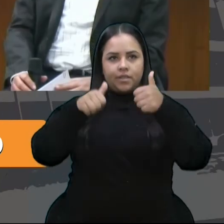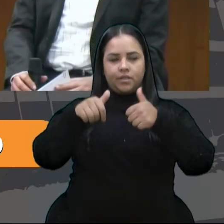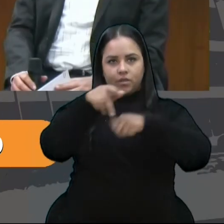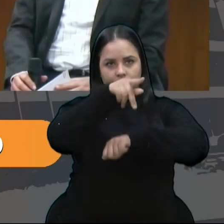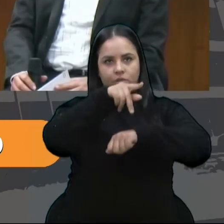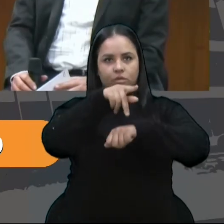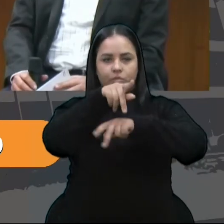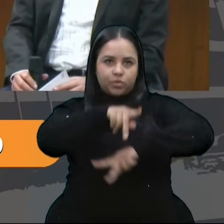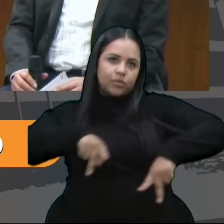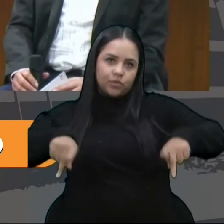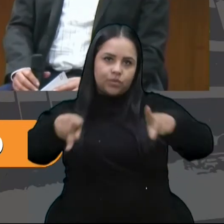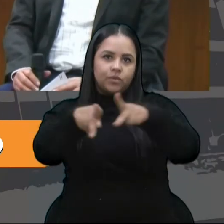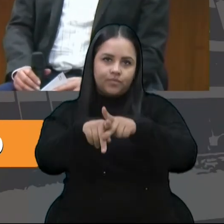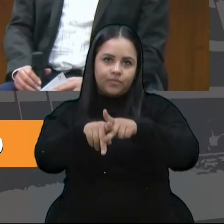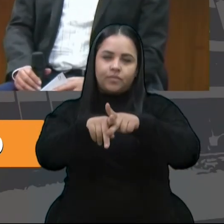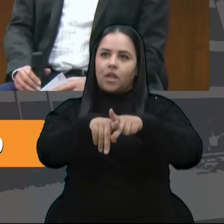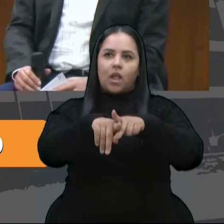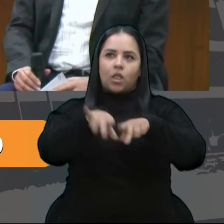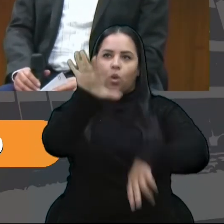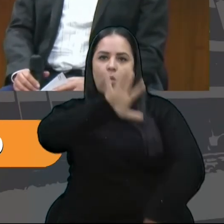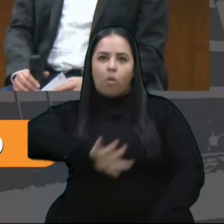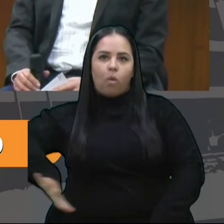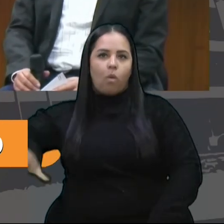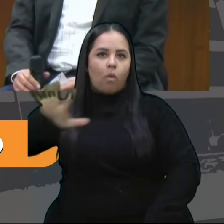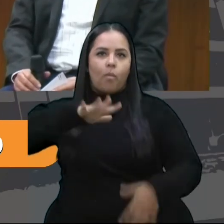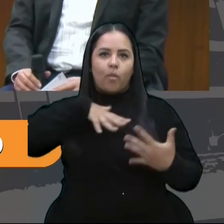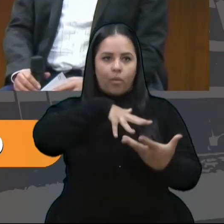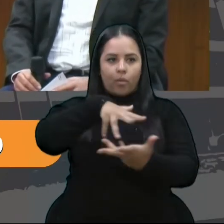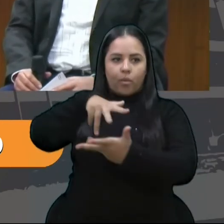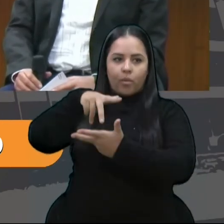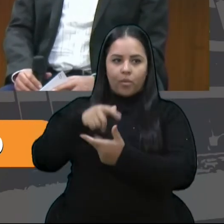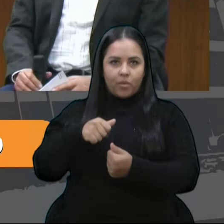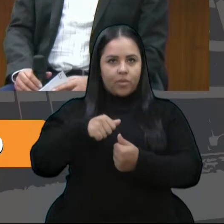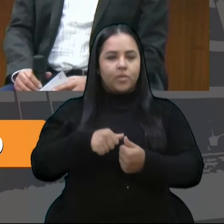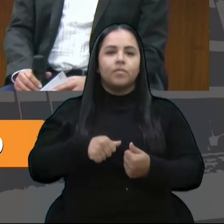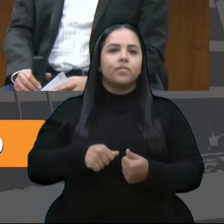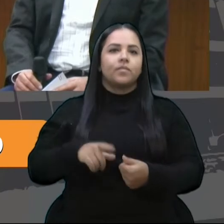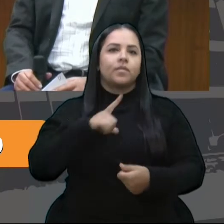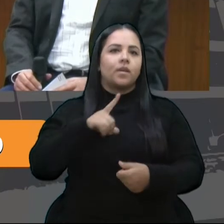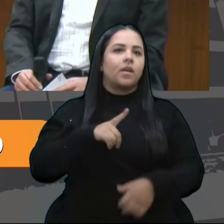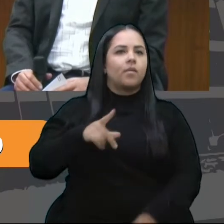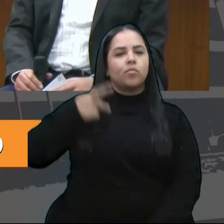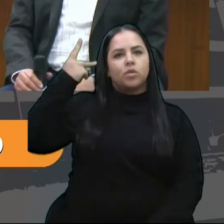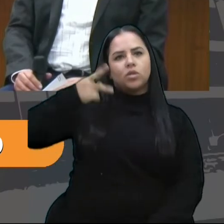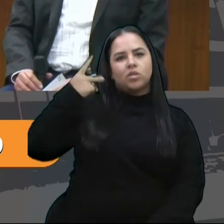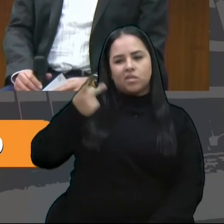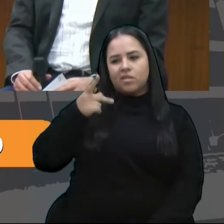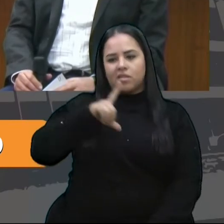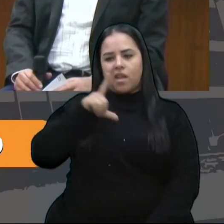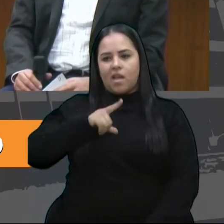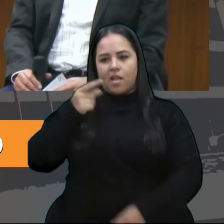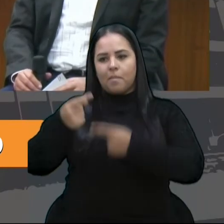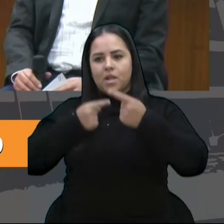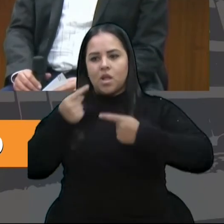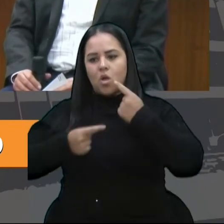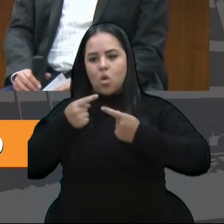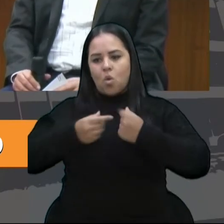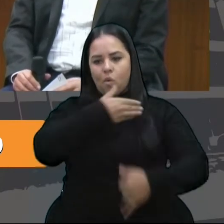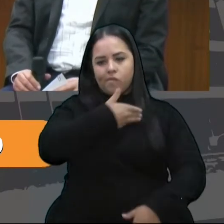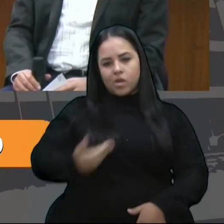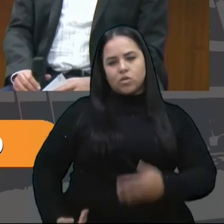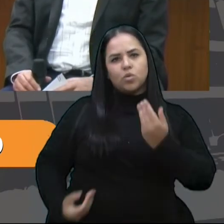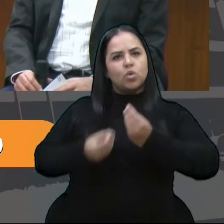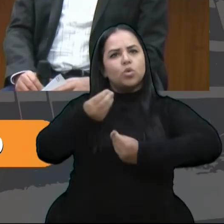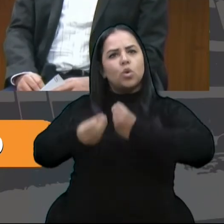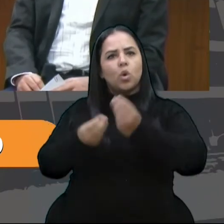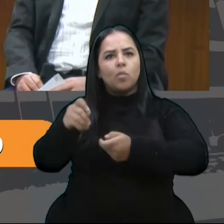que generalizado no mundo, né? Aqui na Itália também houve muitas críticas ao governo em relação à forma como procedeu.